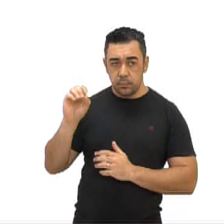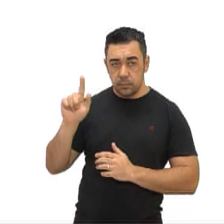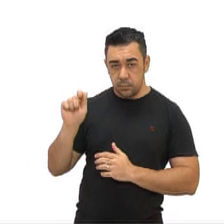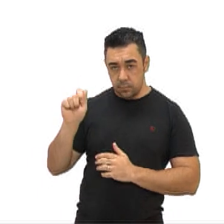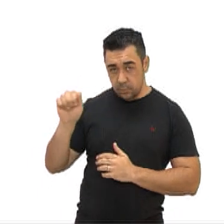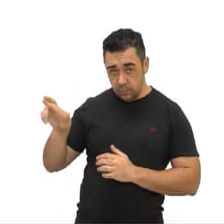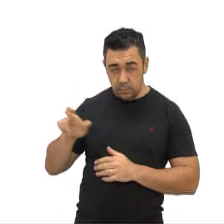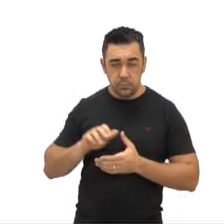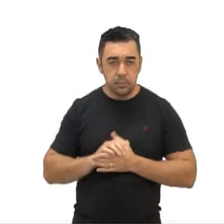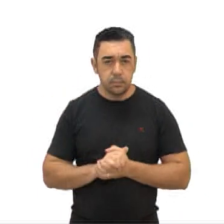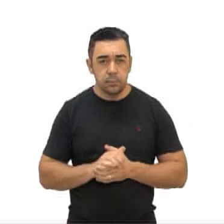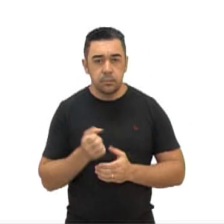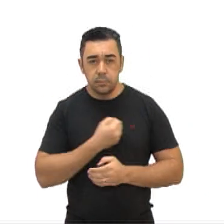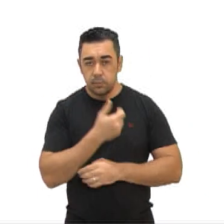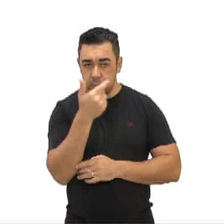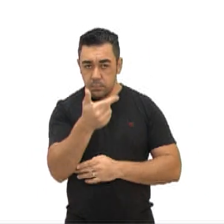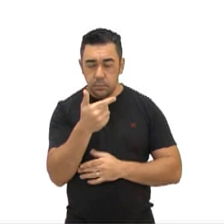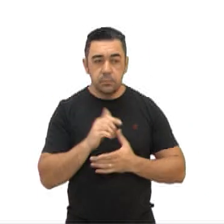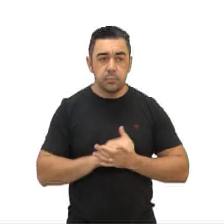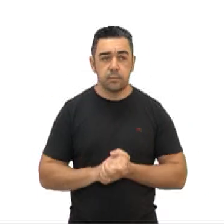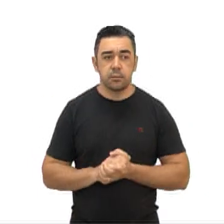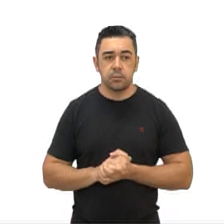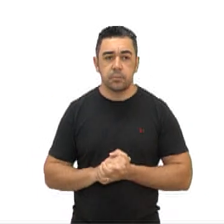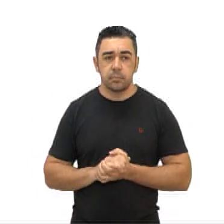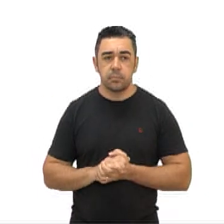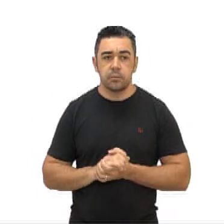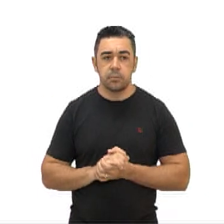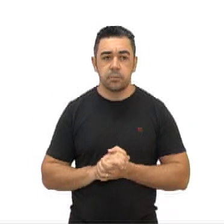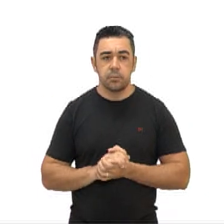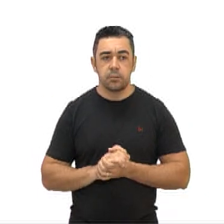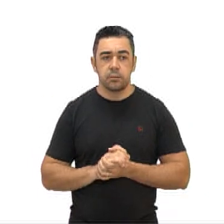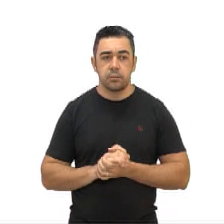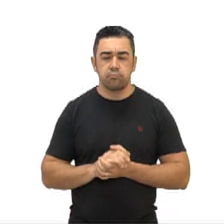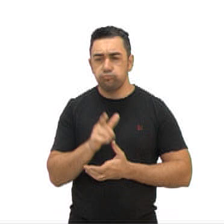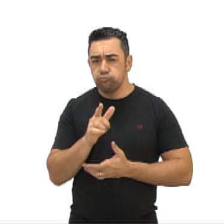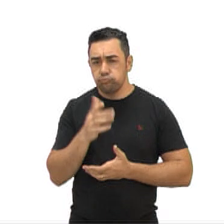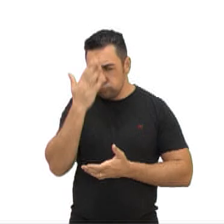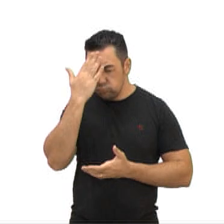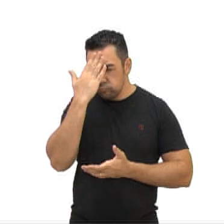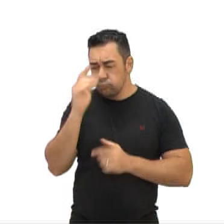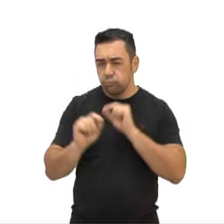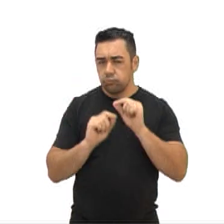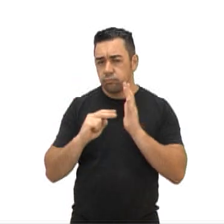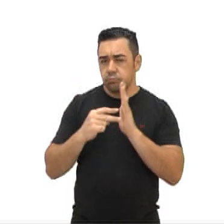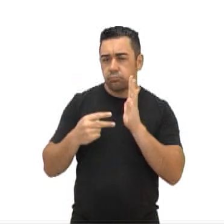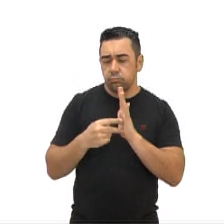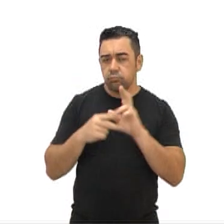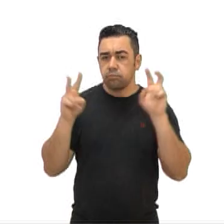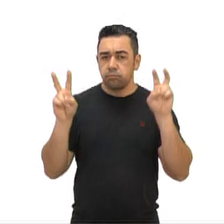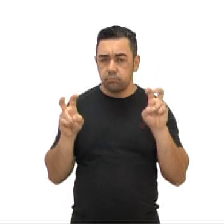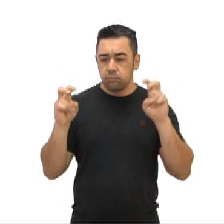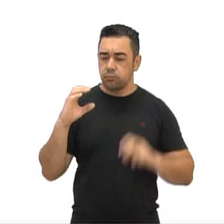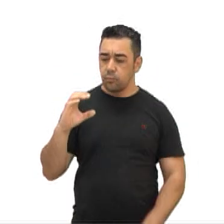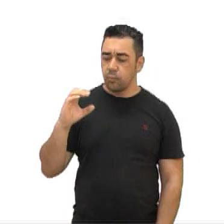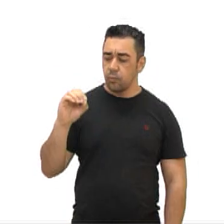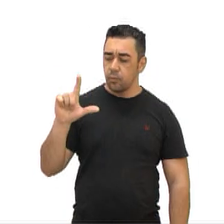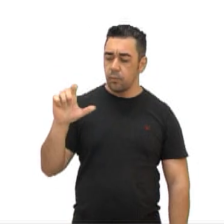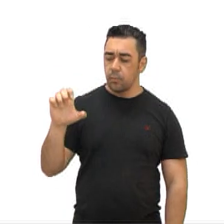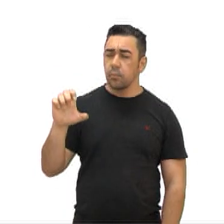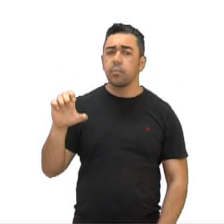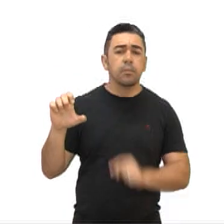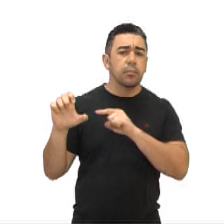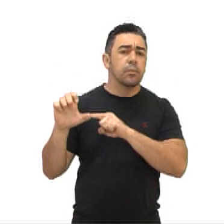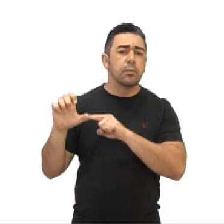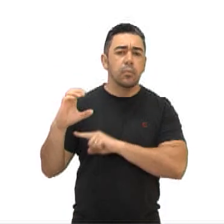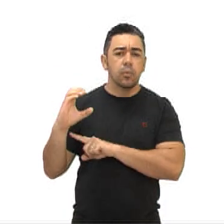responder. Número 2. ¿Consigues supor o sentido de la expressão cole? O que